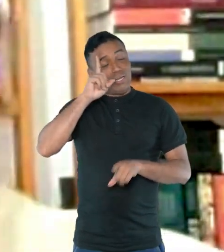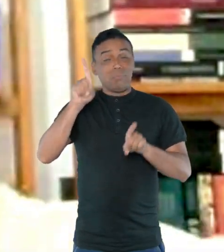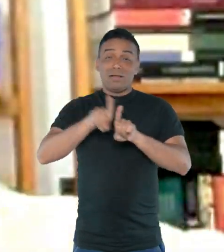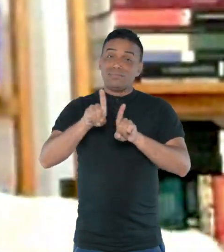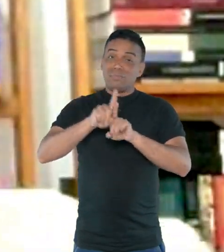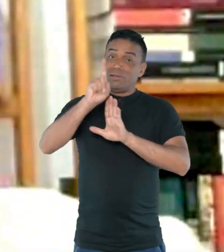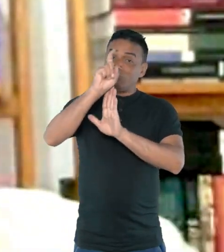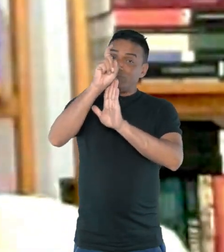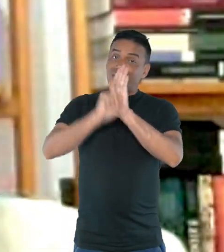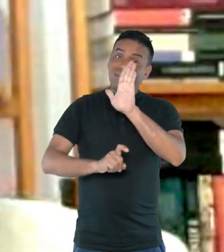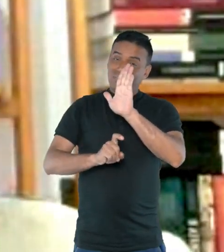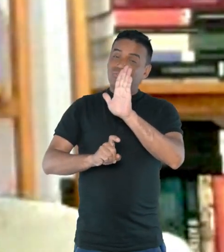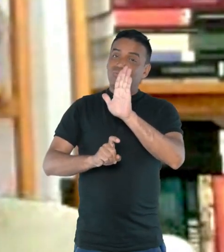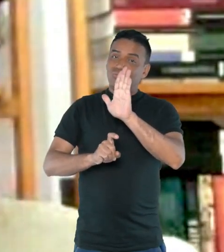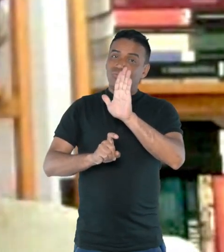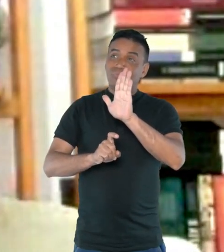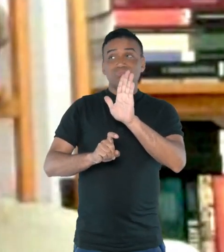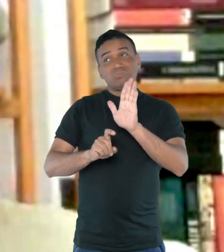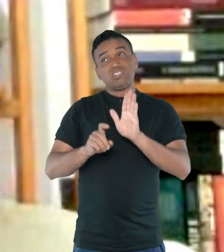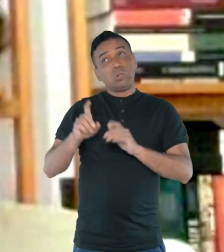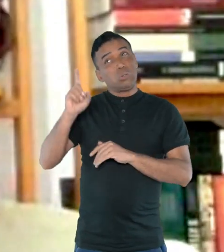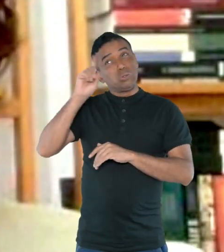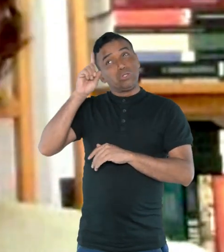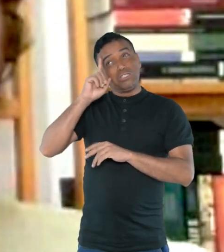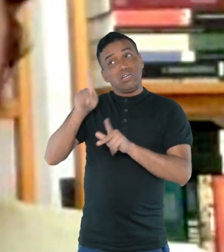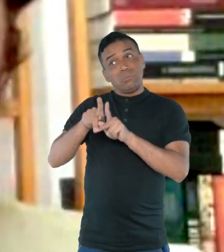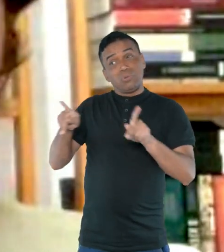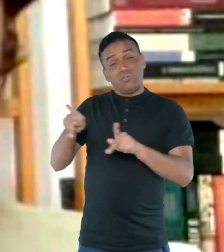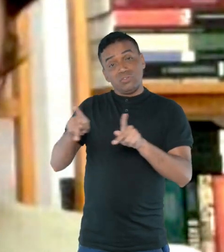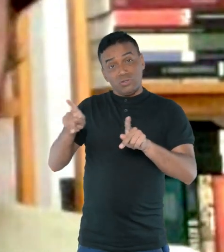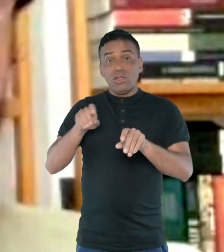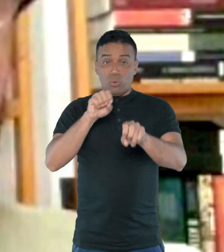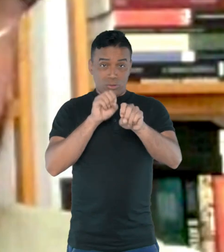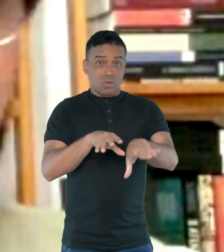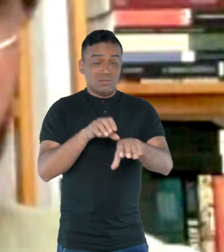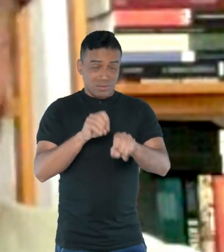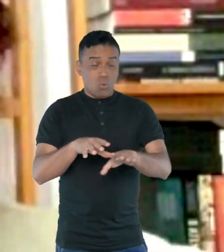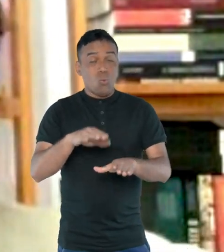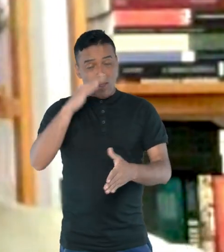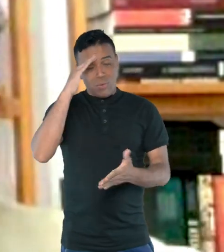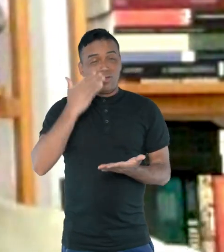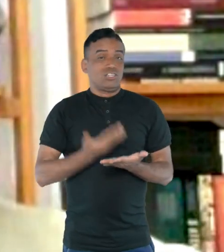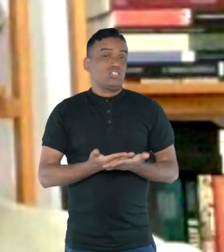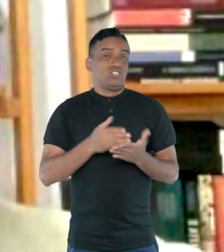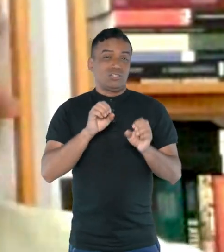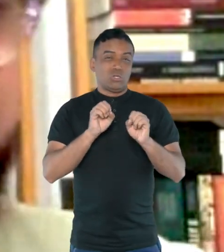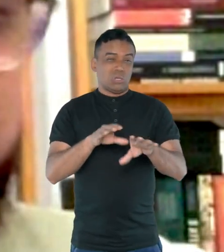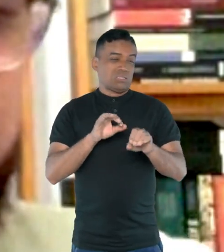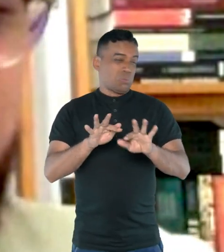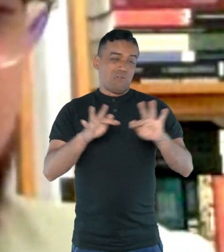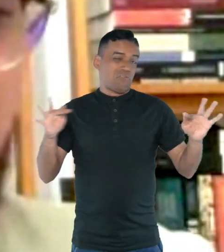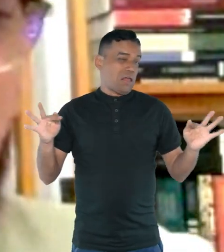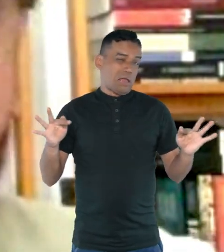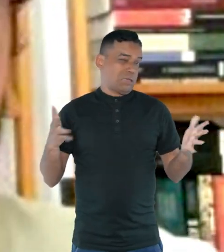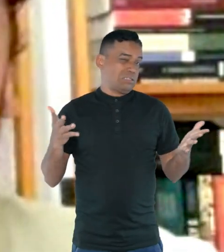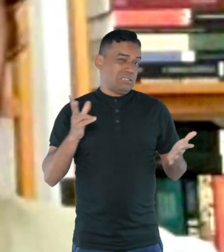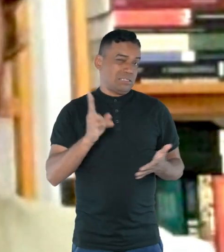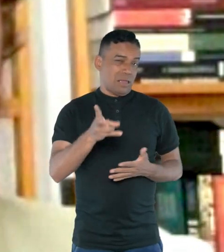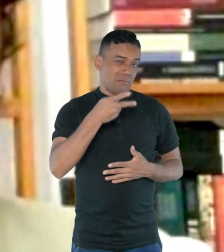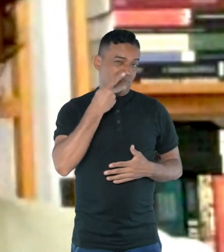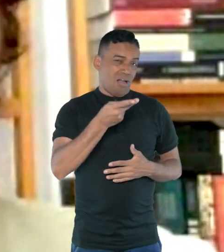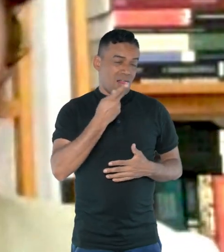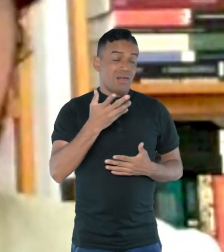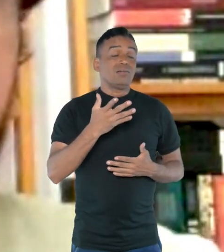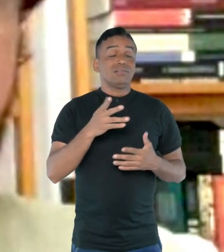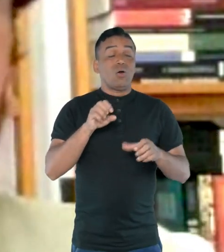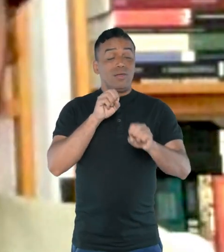nas ações do dia a dia como professor, porque eu sou um educador. Eu acredito que a educação, isso não é uma frase clichê, a educação é